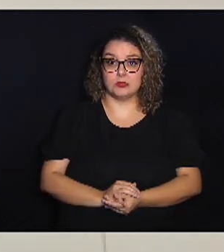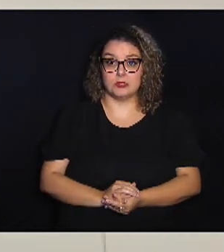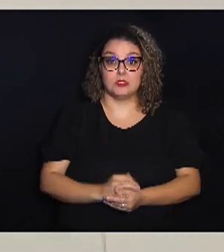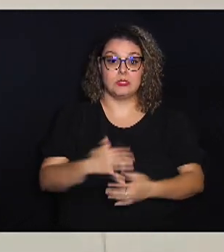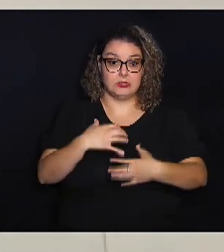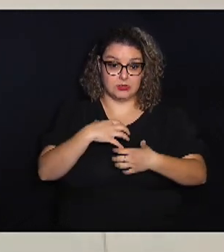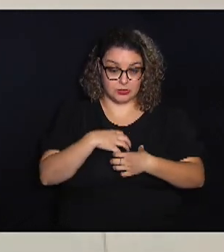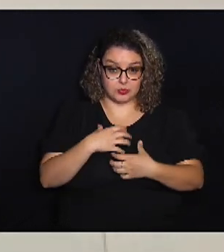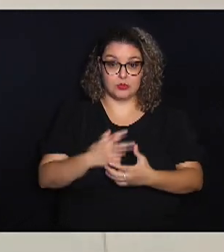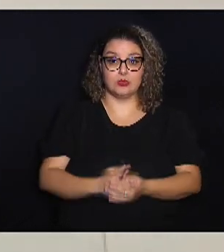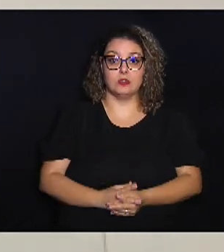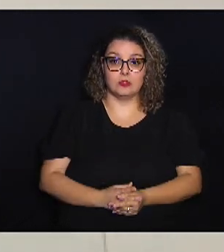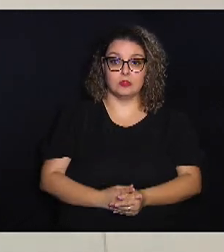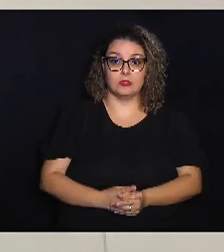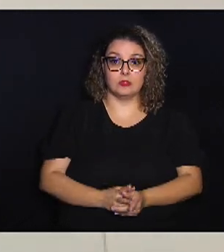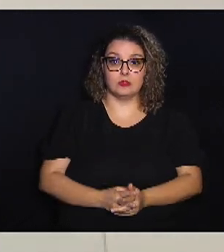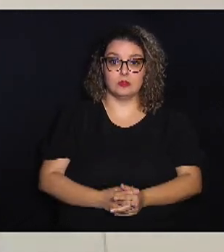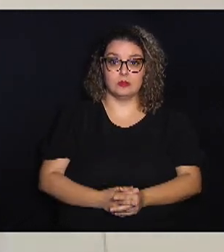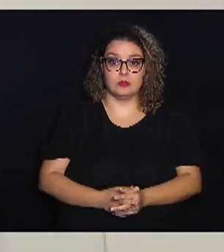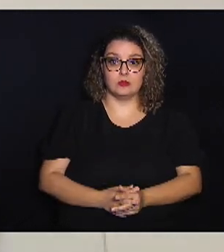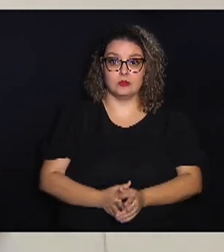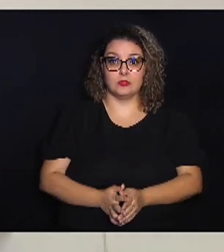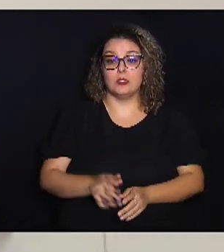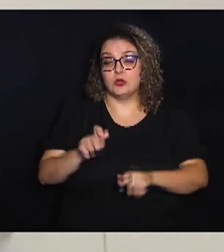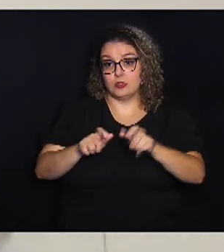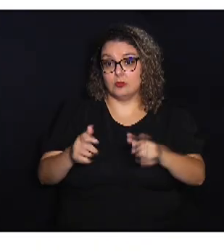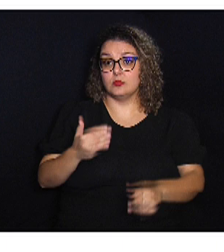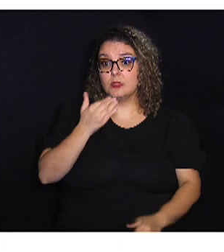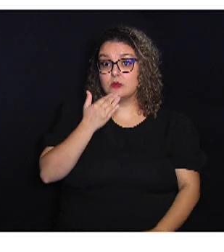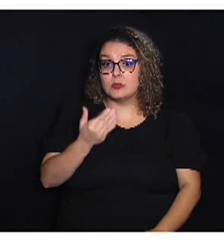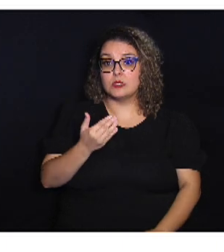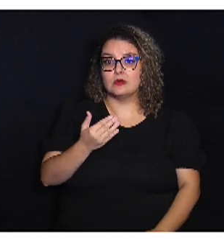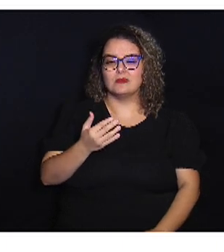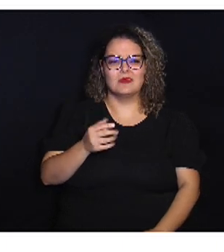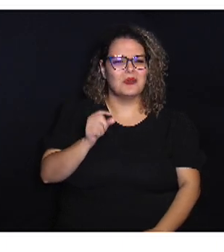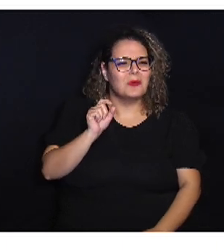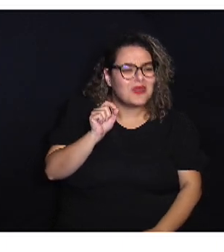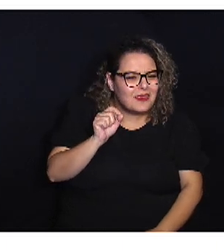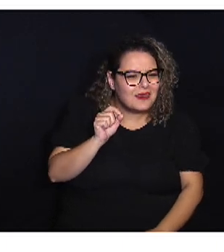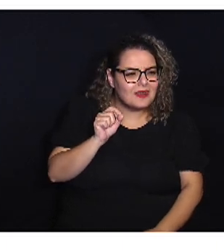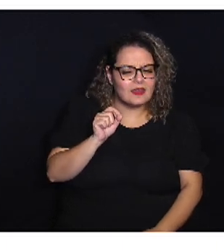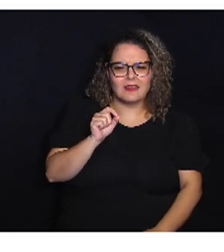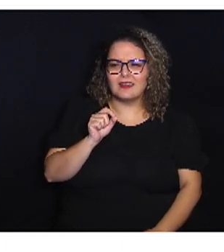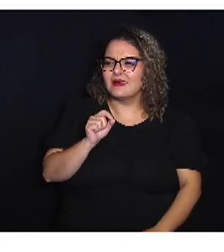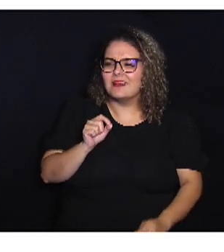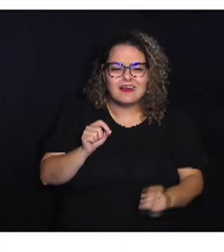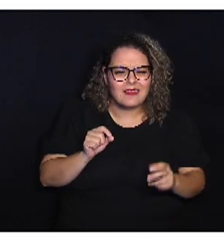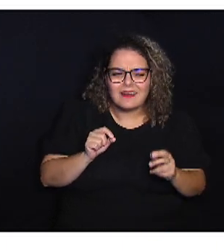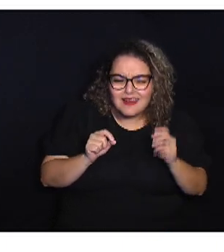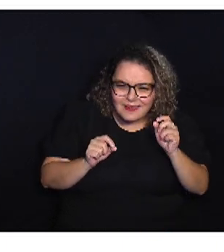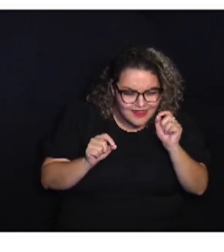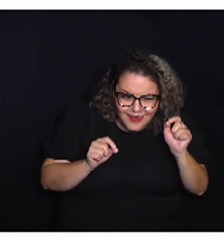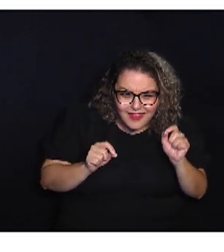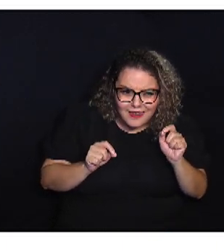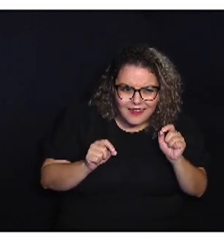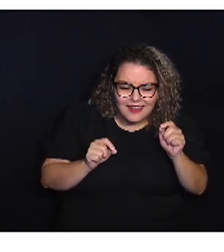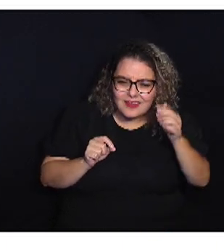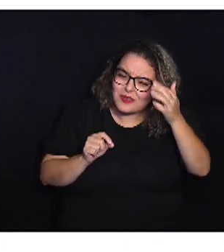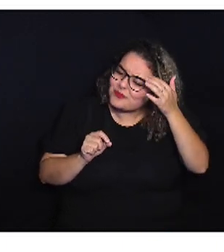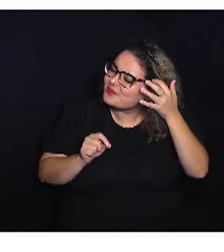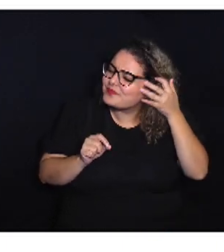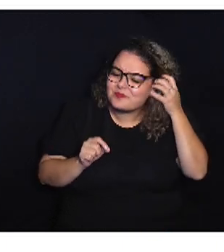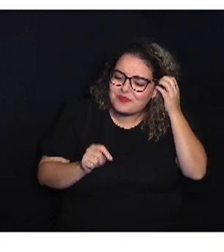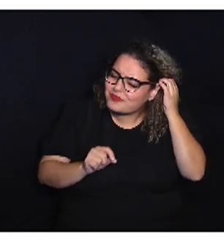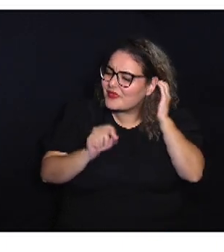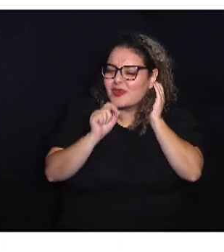sintomas é a pessoa pedir para repetir sempre o que as pessoas falam. Às vezes, né, você chega na casa de